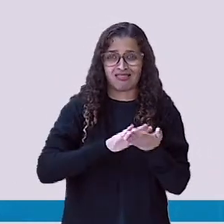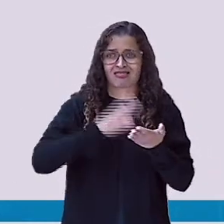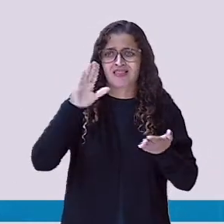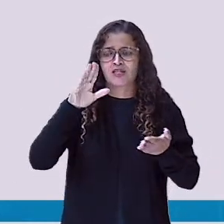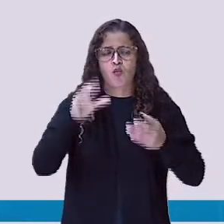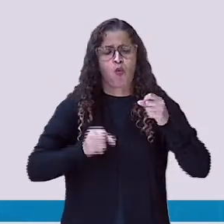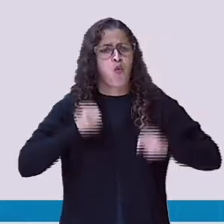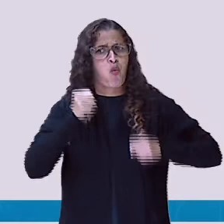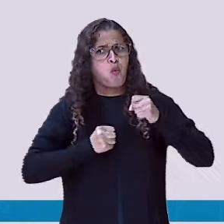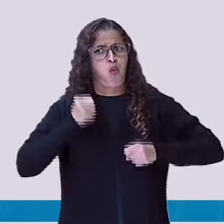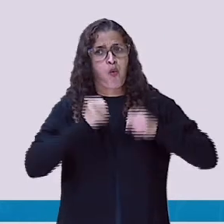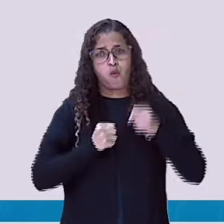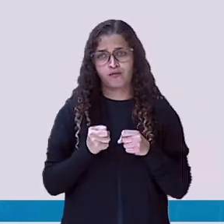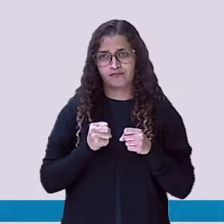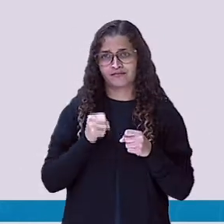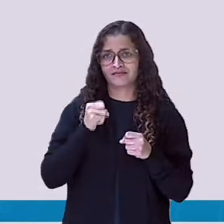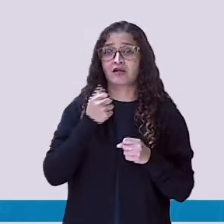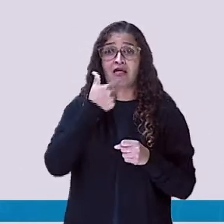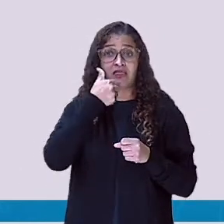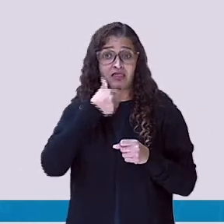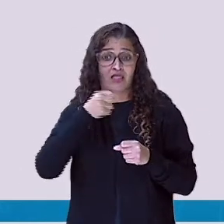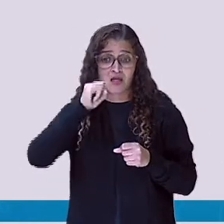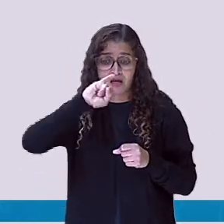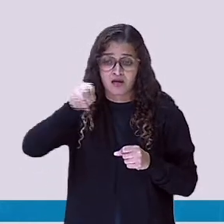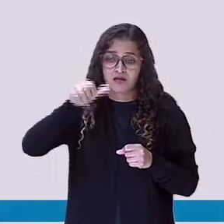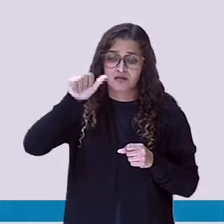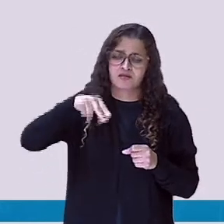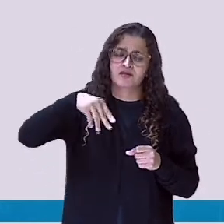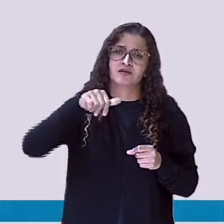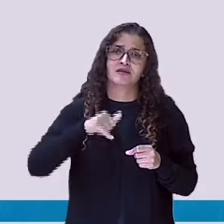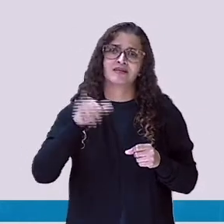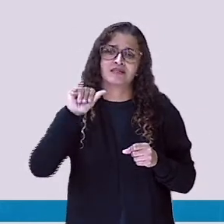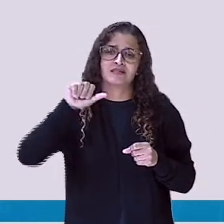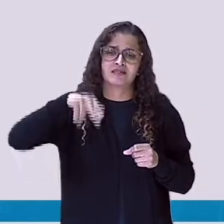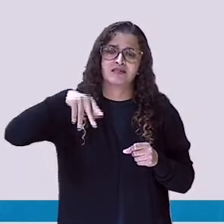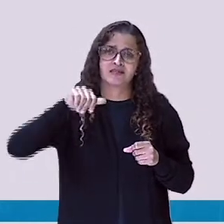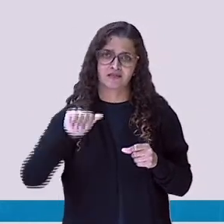a Janaína, ela corre pela manhã e o